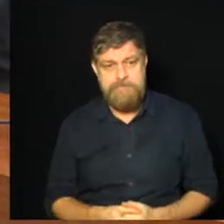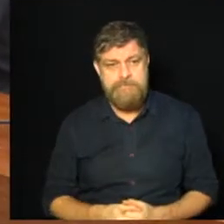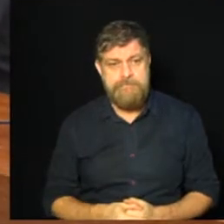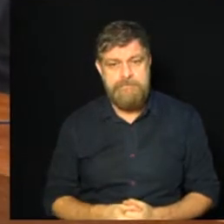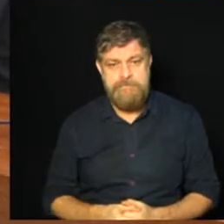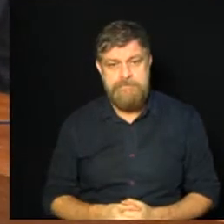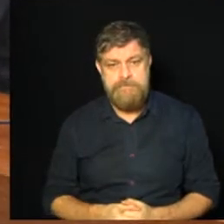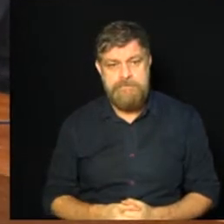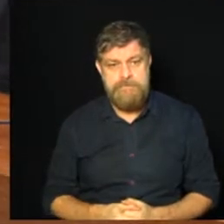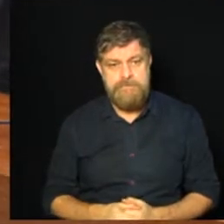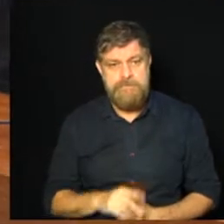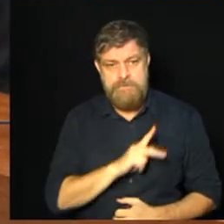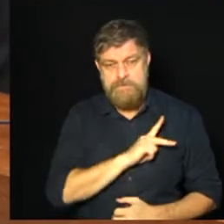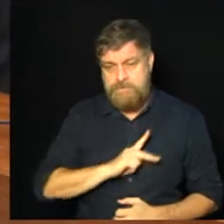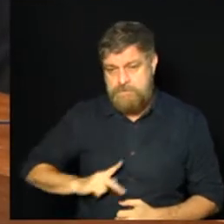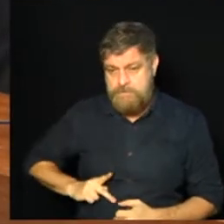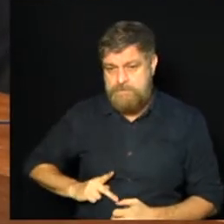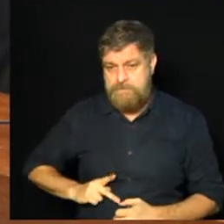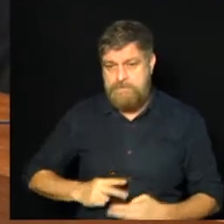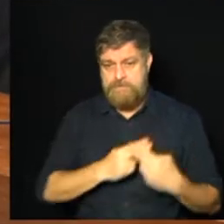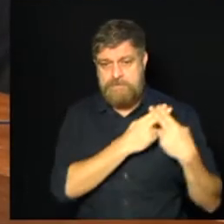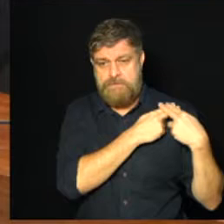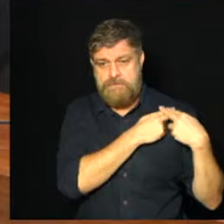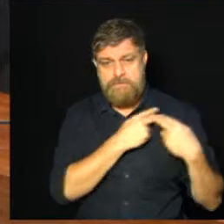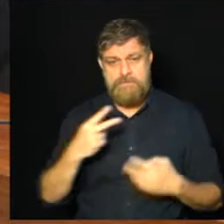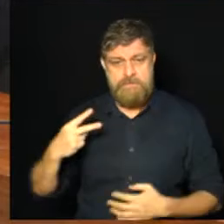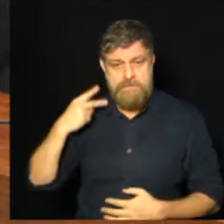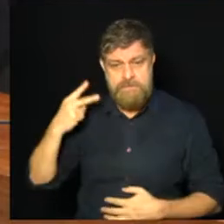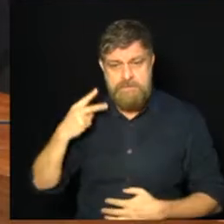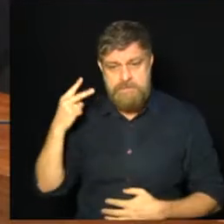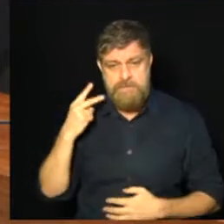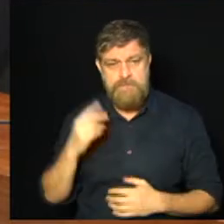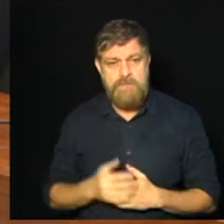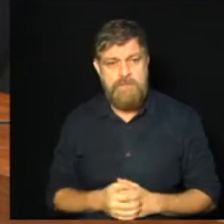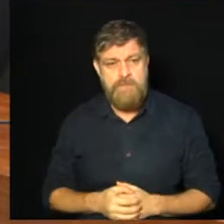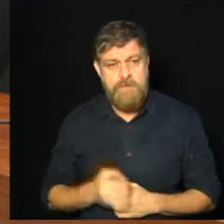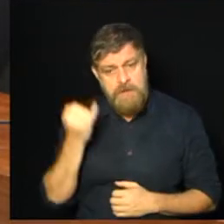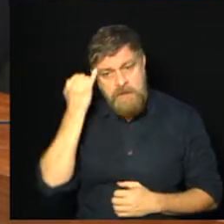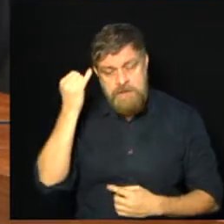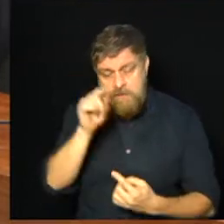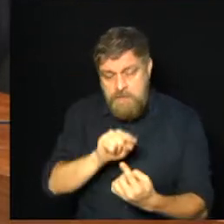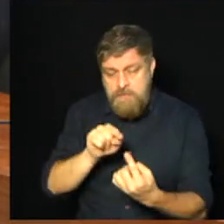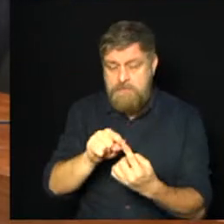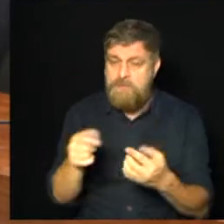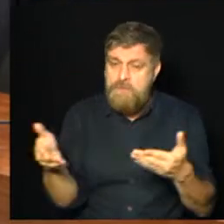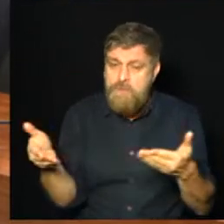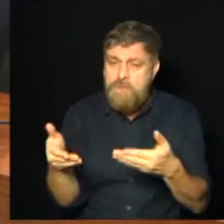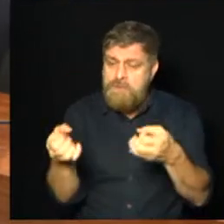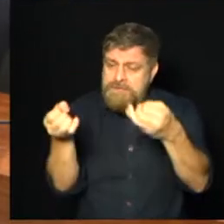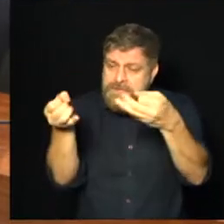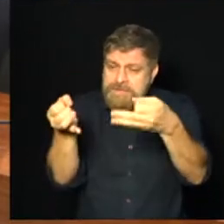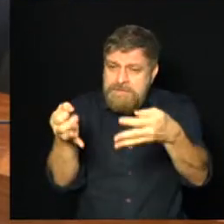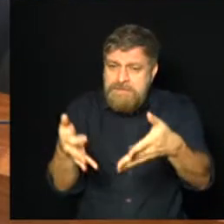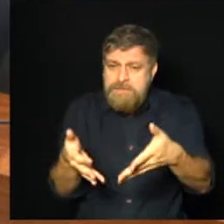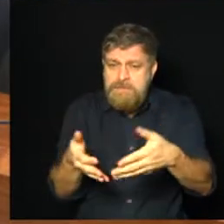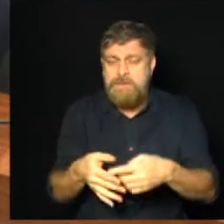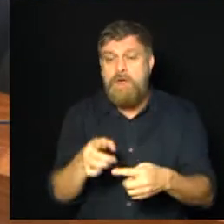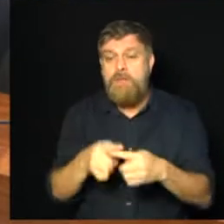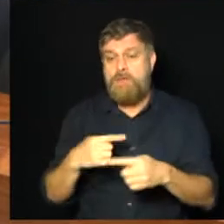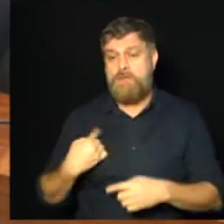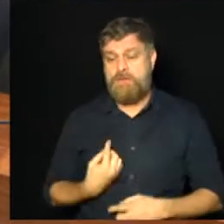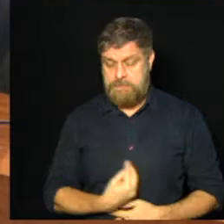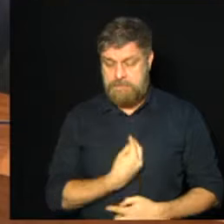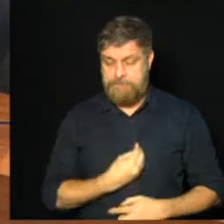Presidente da comissão, senhores vereadores, vereadora. Então, a ideia hoje é falar sobre aliás, o motivo que nós estamos